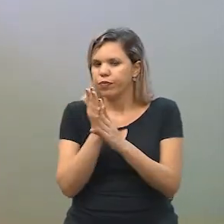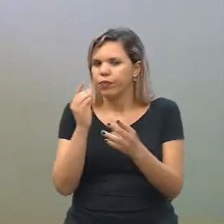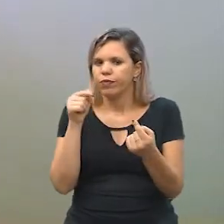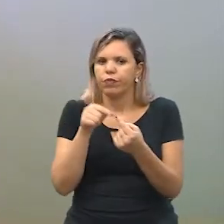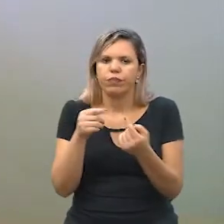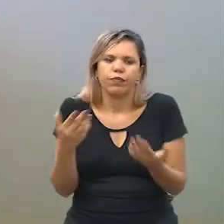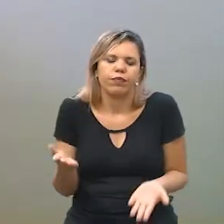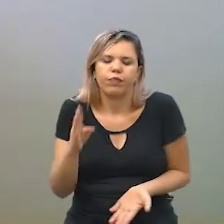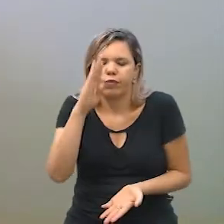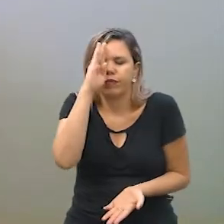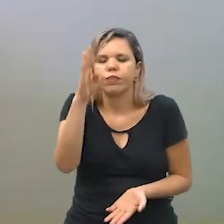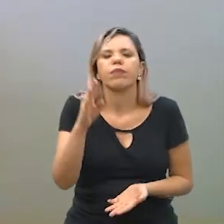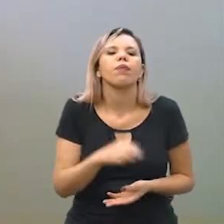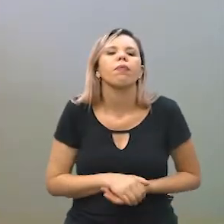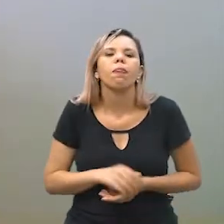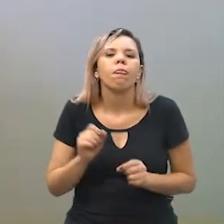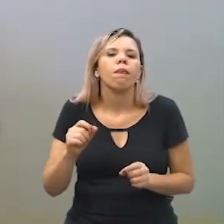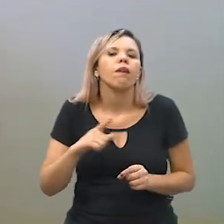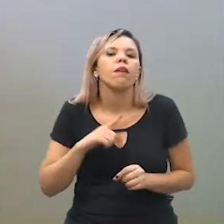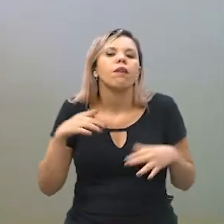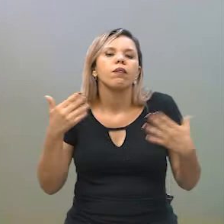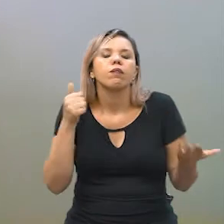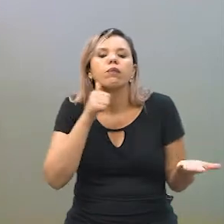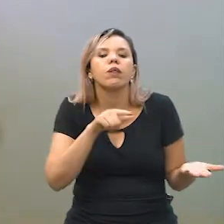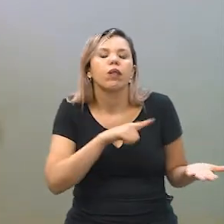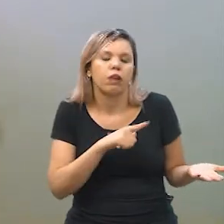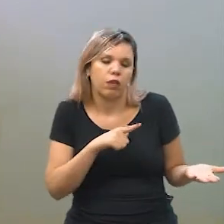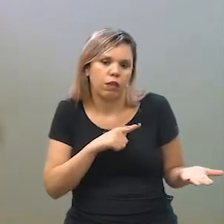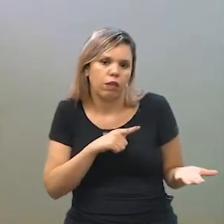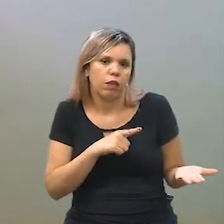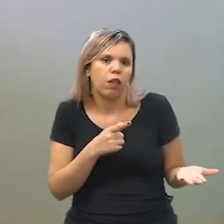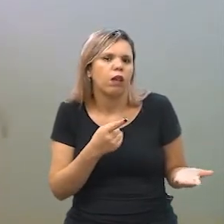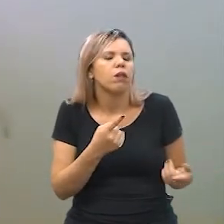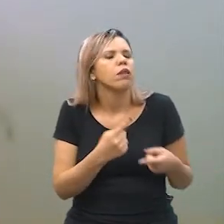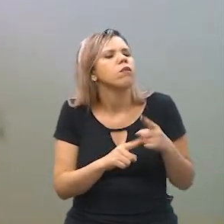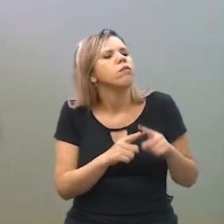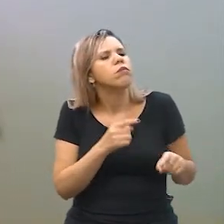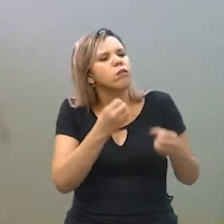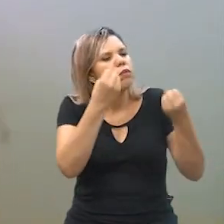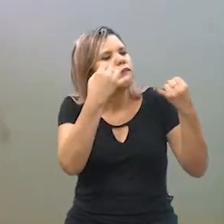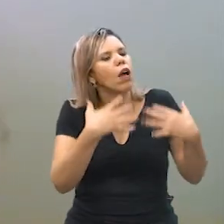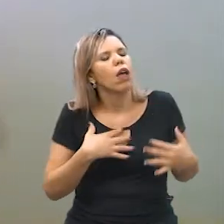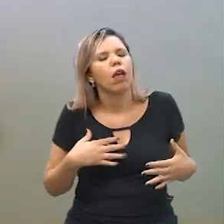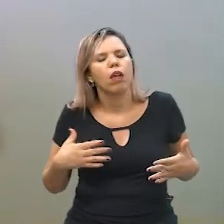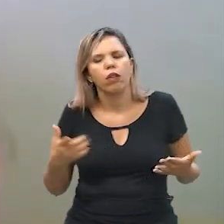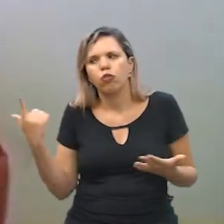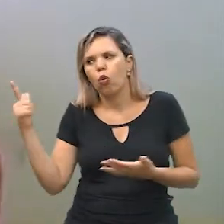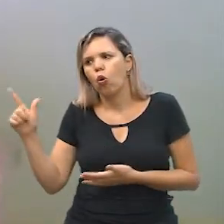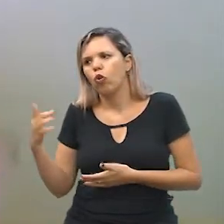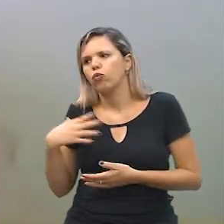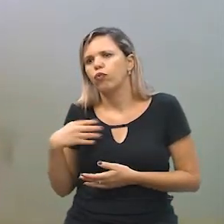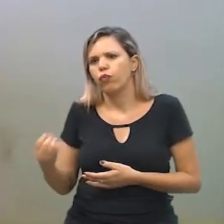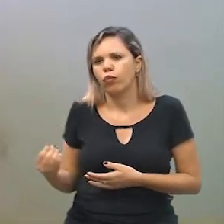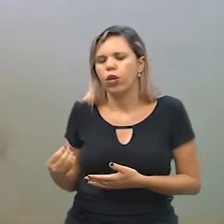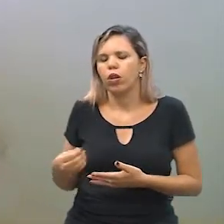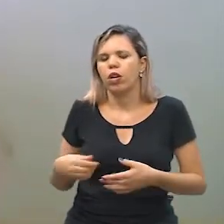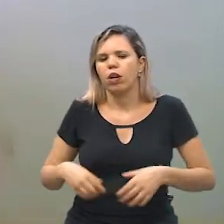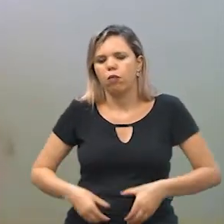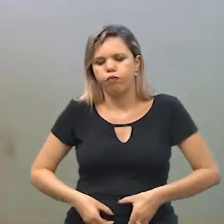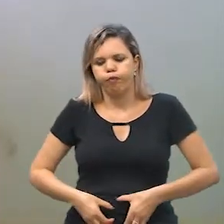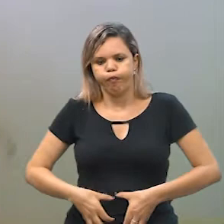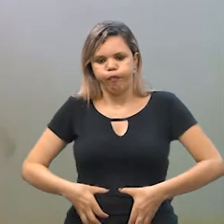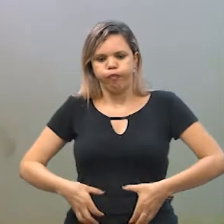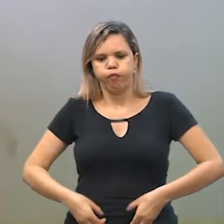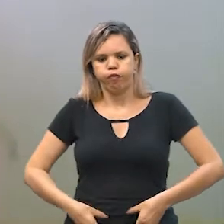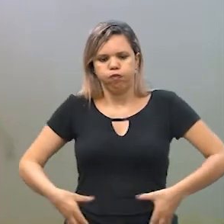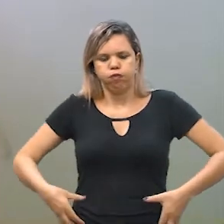fundamental, né? Exatamente, quem tem, e quando a mulher tem que contar, olha, eu tive um prematuro porque eu cheguei com contração, dilatação super